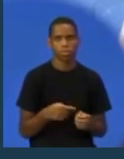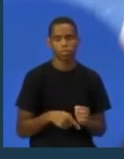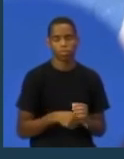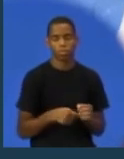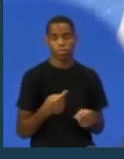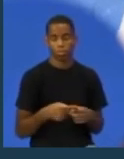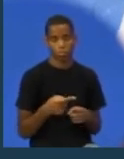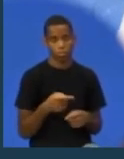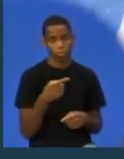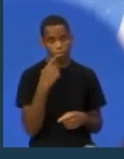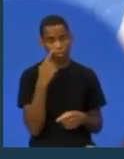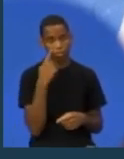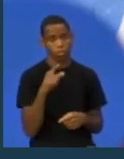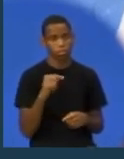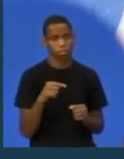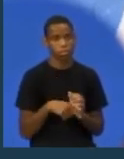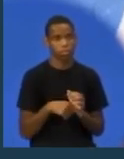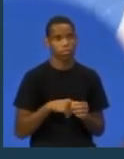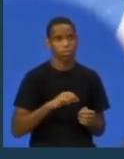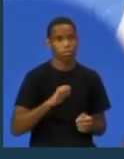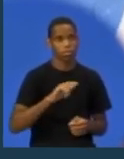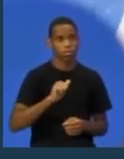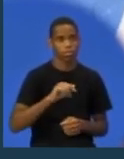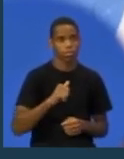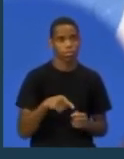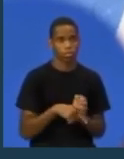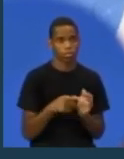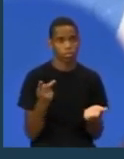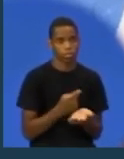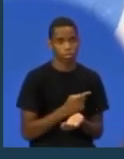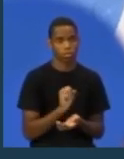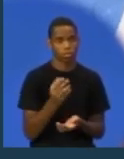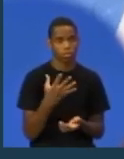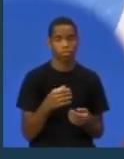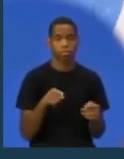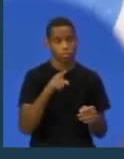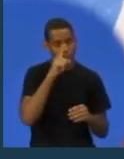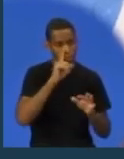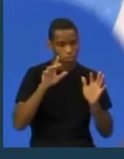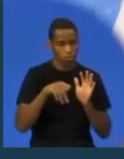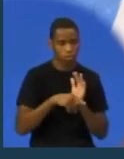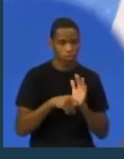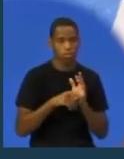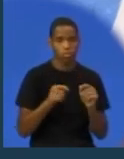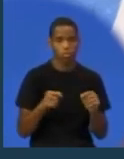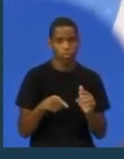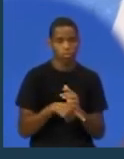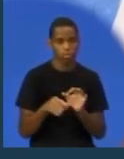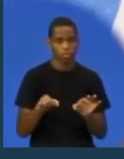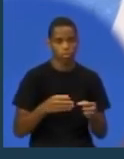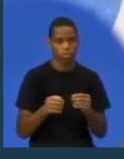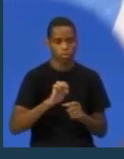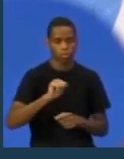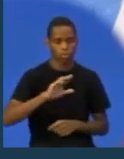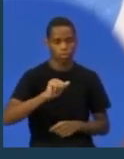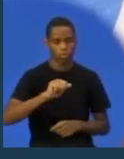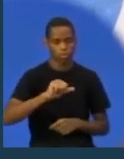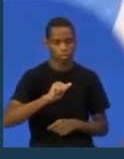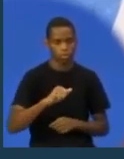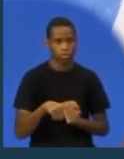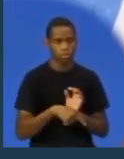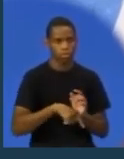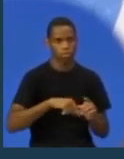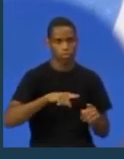porque você optou pela escala de uma forma equivocada. Então, cuidado no estabelecimento dessa escala num gráfico